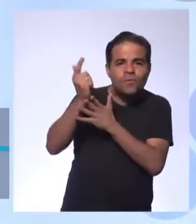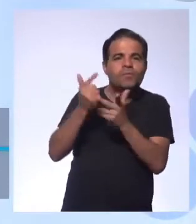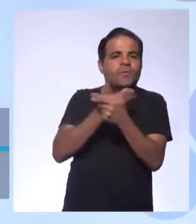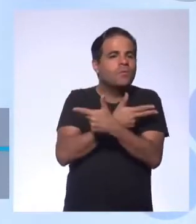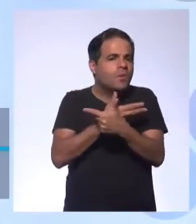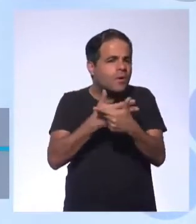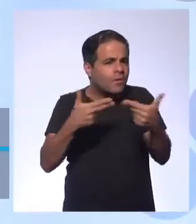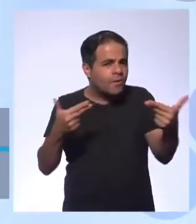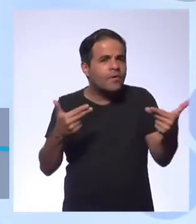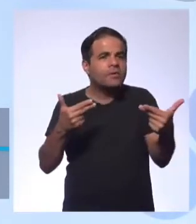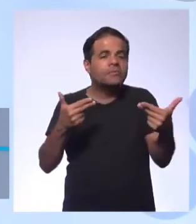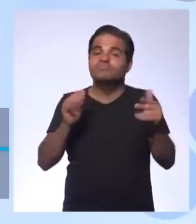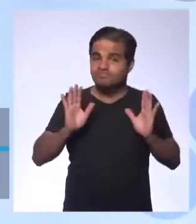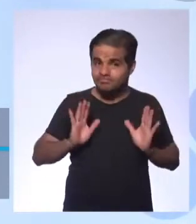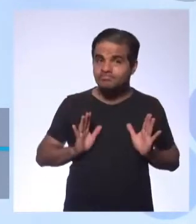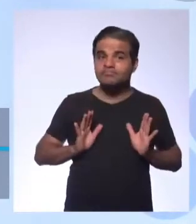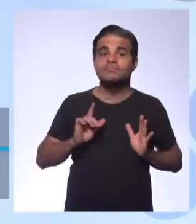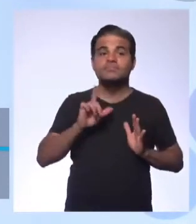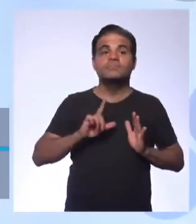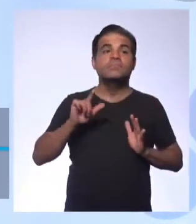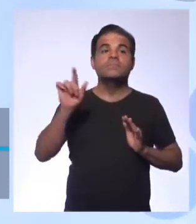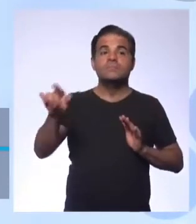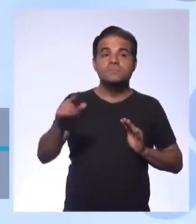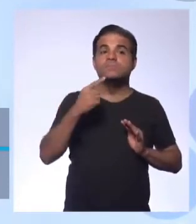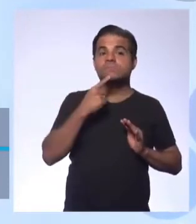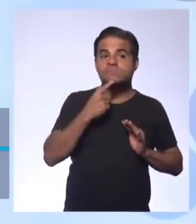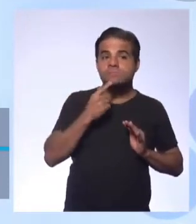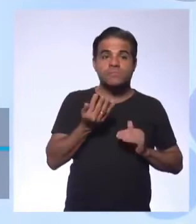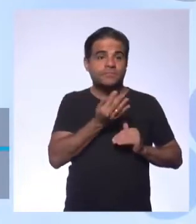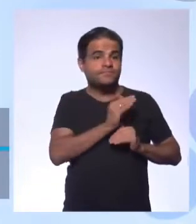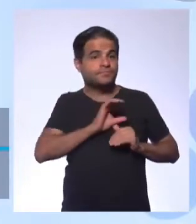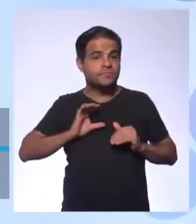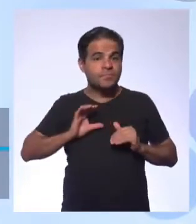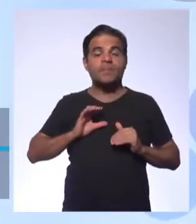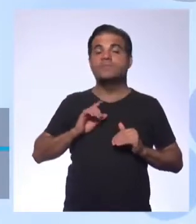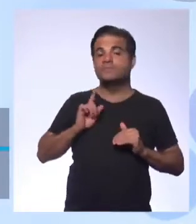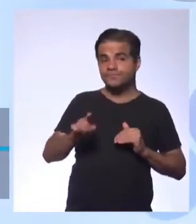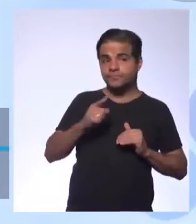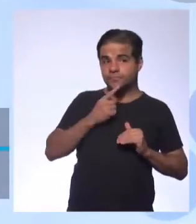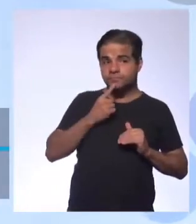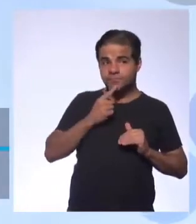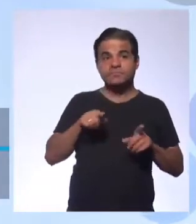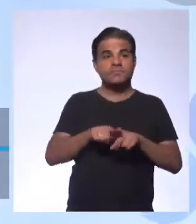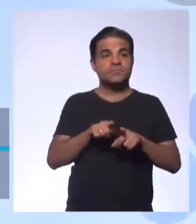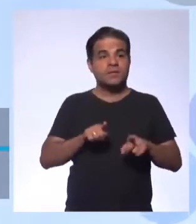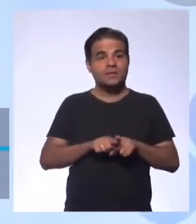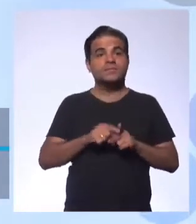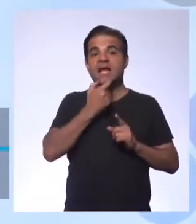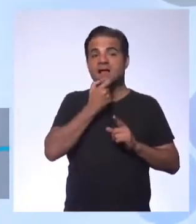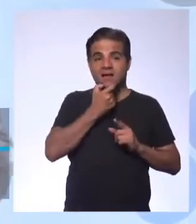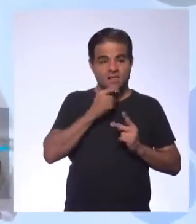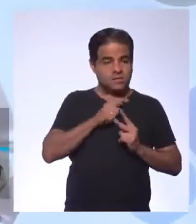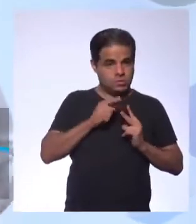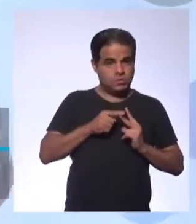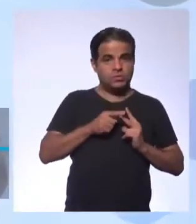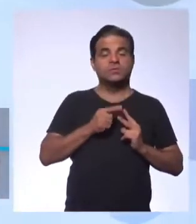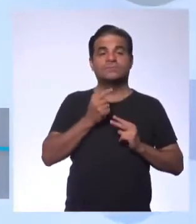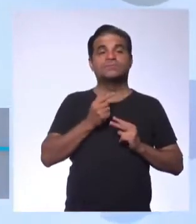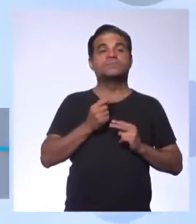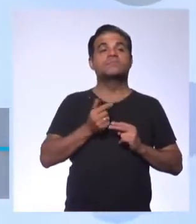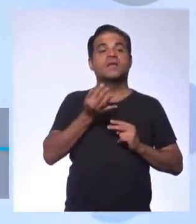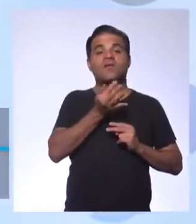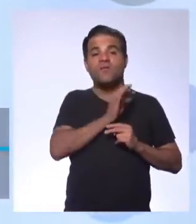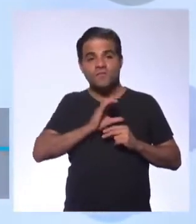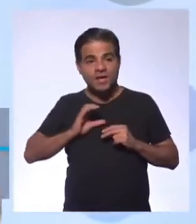coisa, claro, eles falam o francês, né, o francês e o inglês. Então, França e